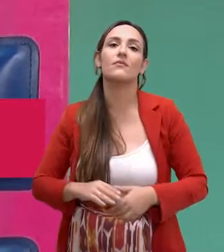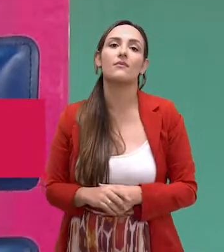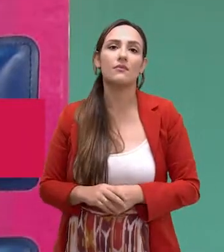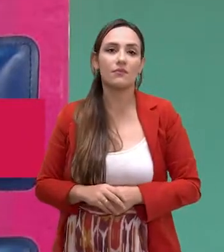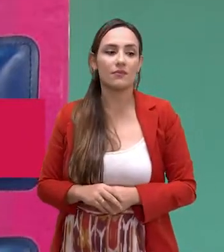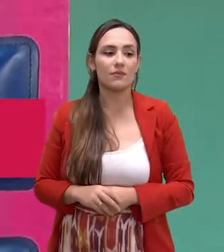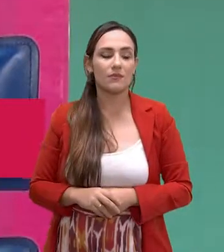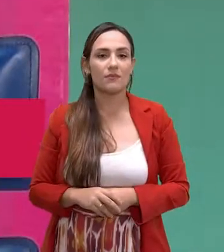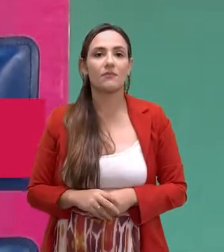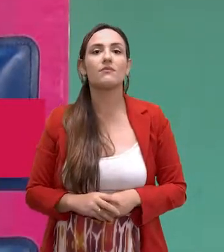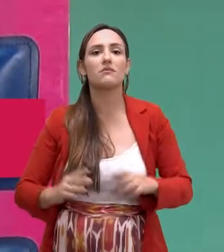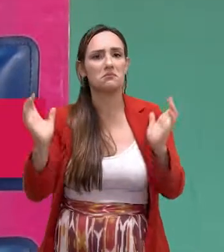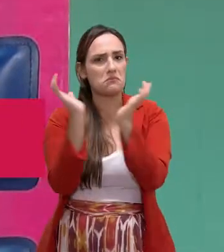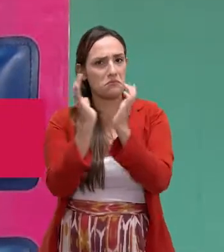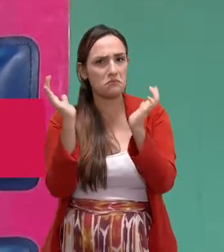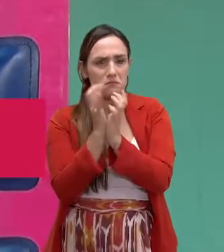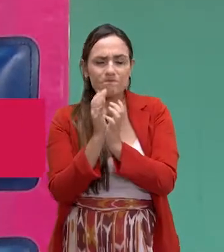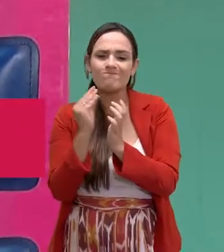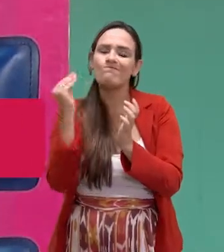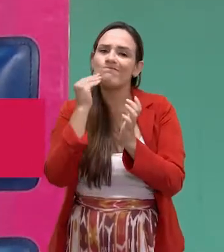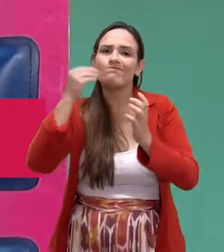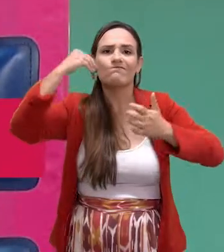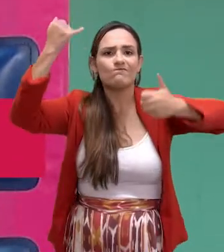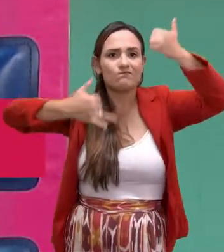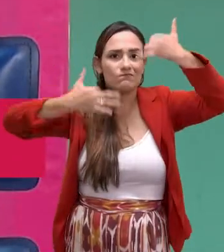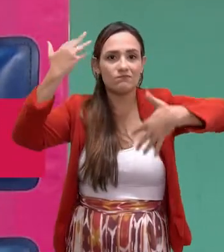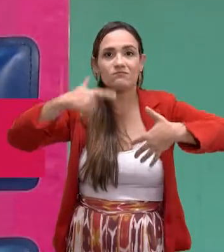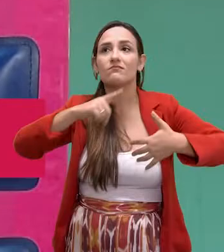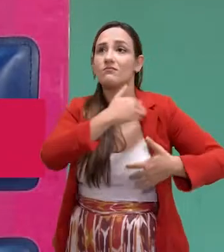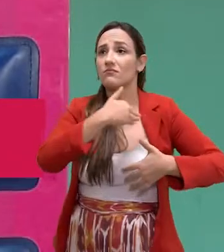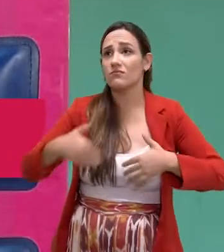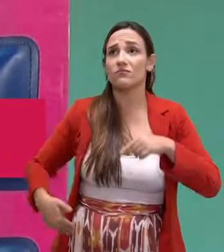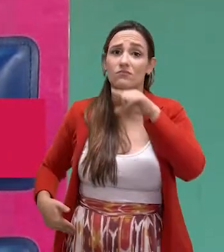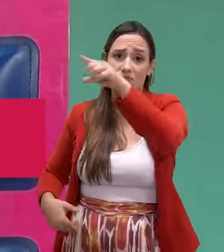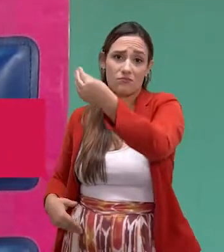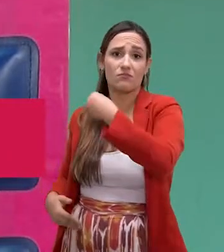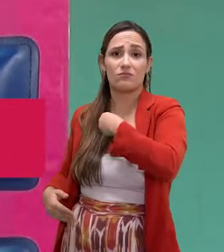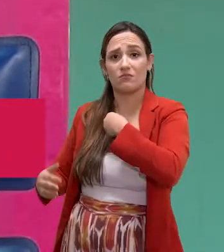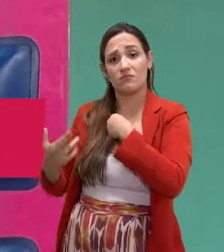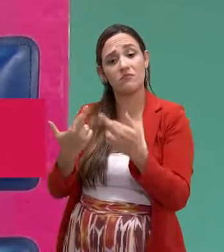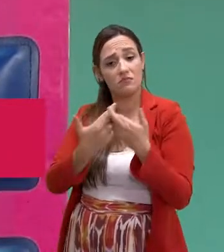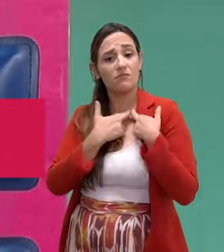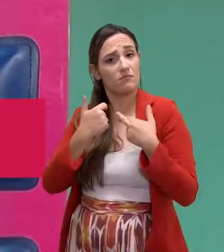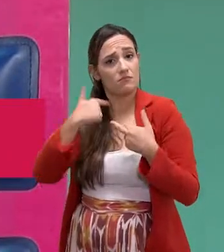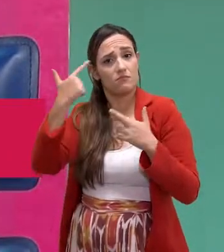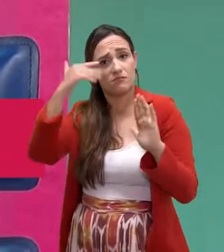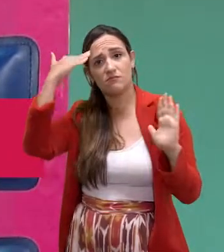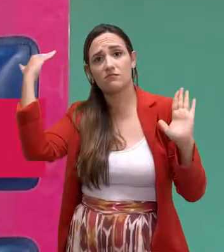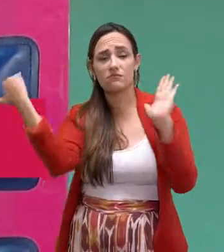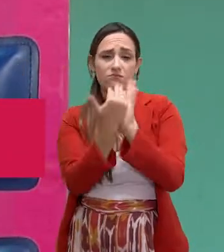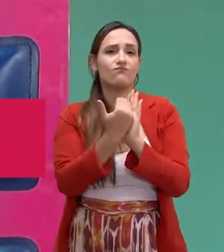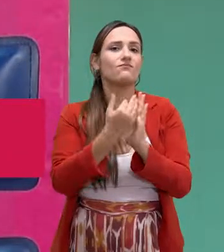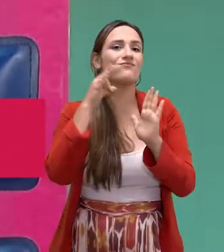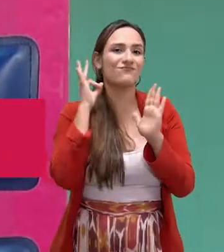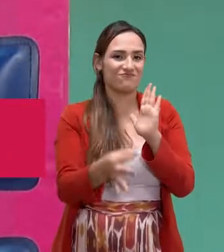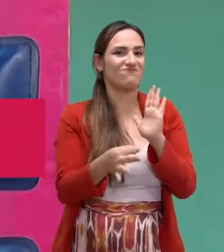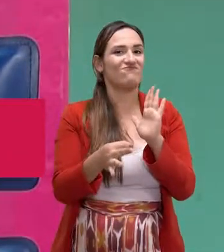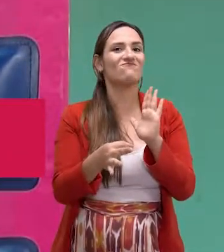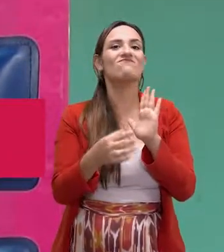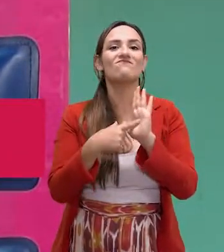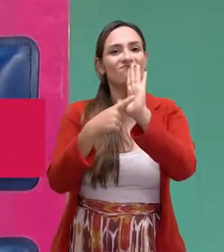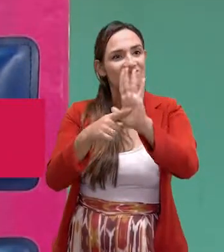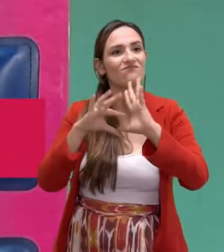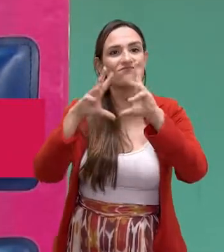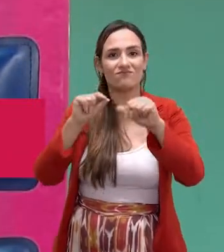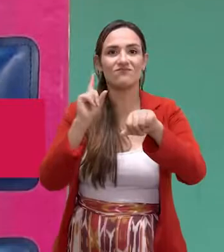com toda a nossa equipe ali abraçando essa missão dada pelo governador, né, e que nós conseguimos ali entregar a tempo